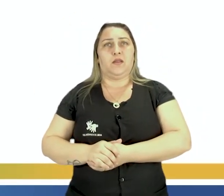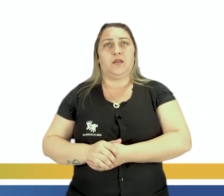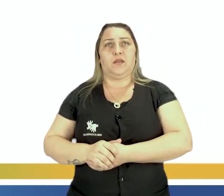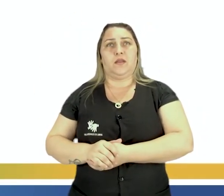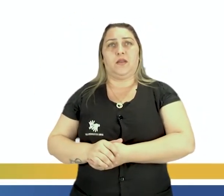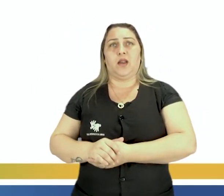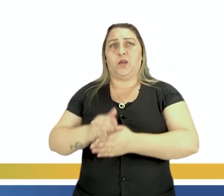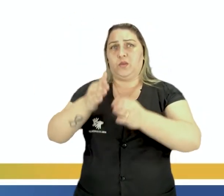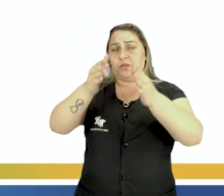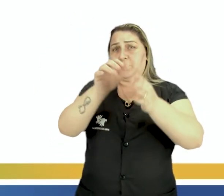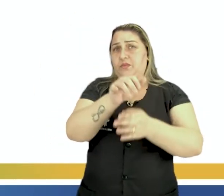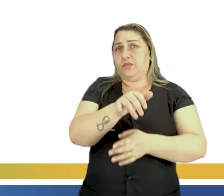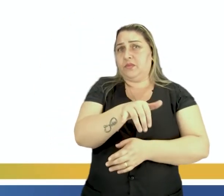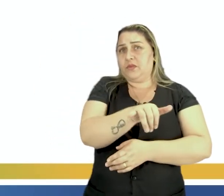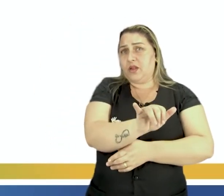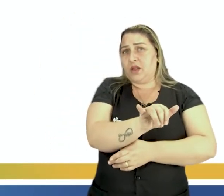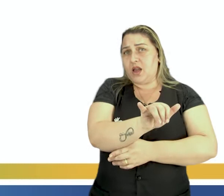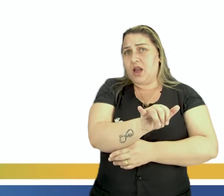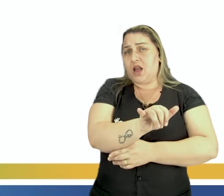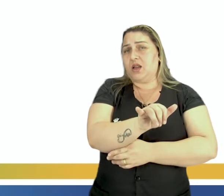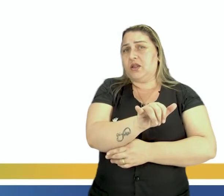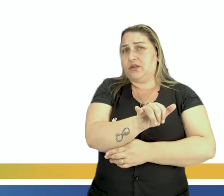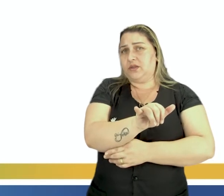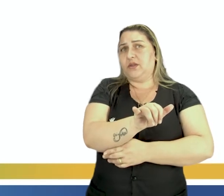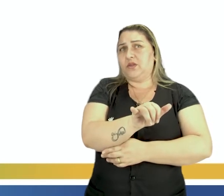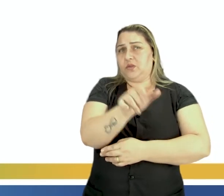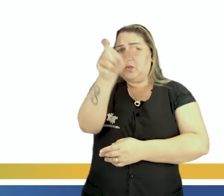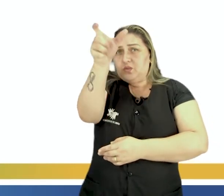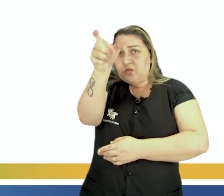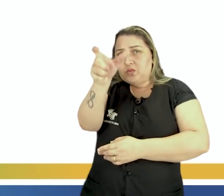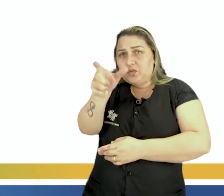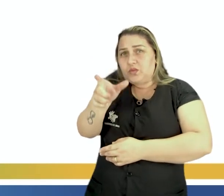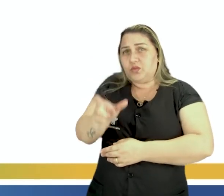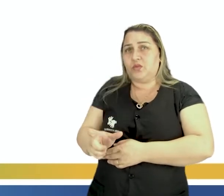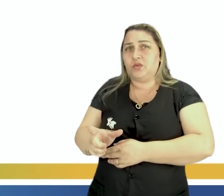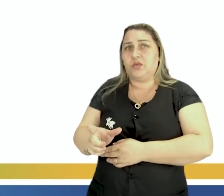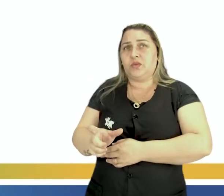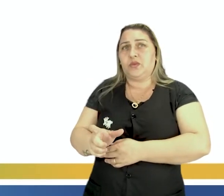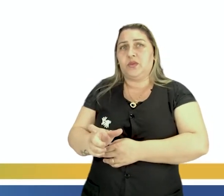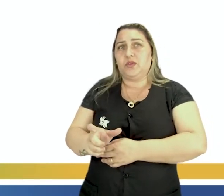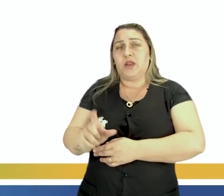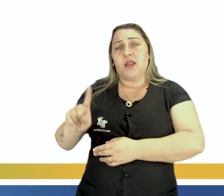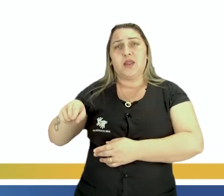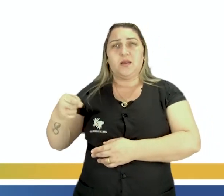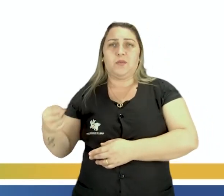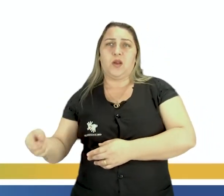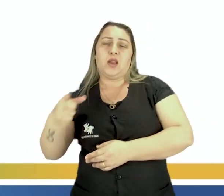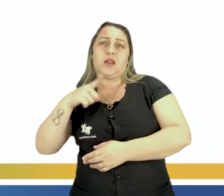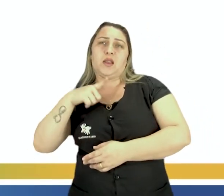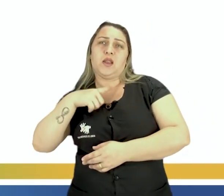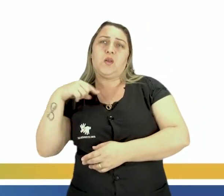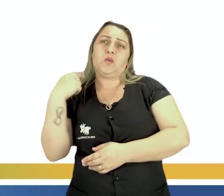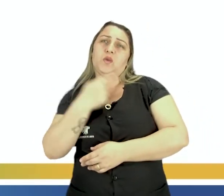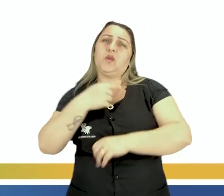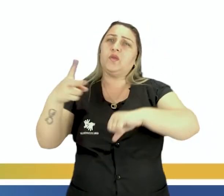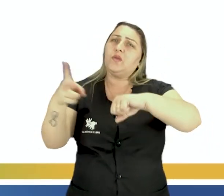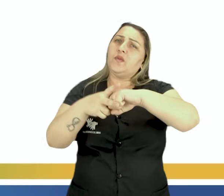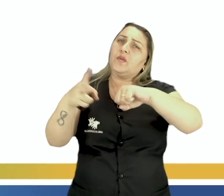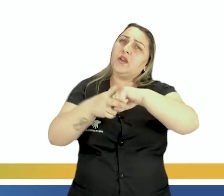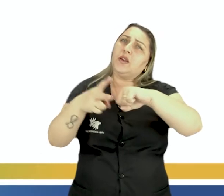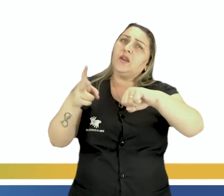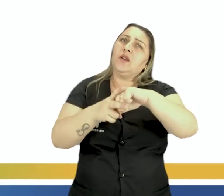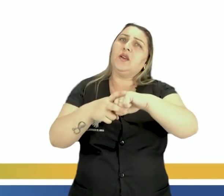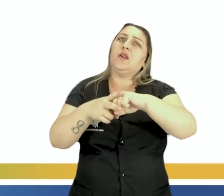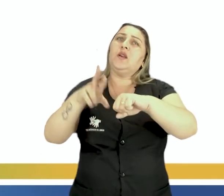todos os advérbios de frequência, pelo menos alguns, né? Always, usually, sometimes, hardly ever e never. E logo após eu tenho o nosso verbo, que é o